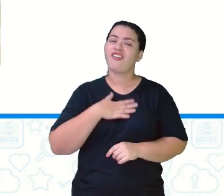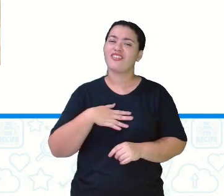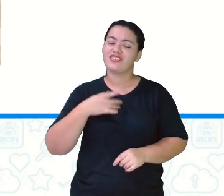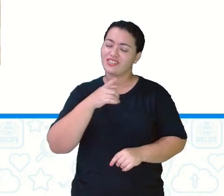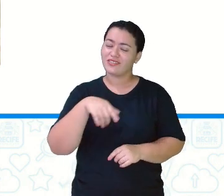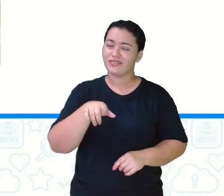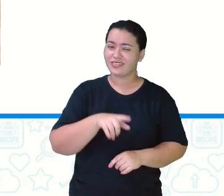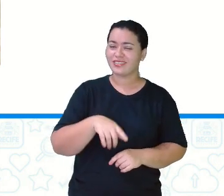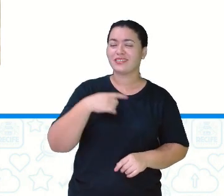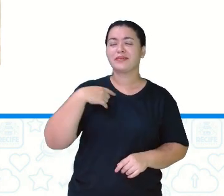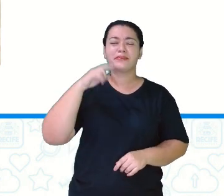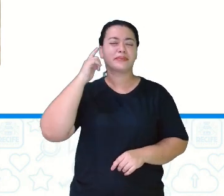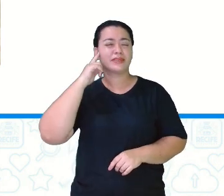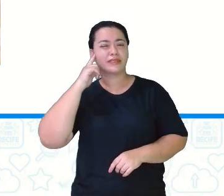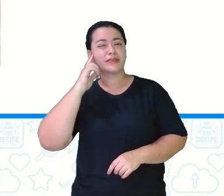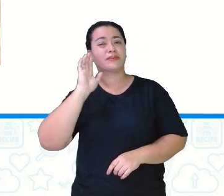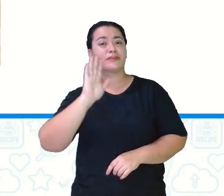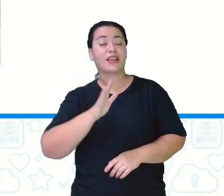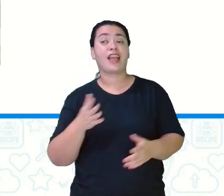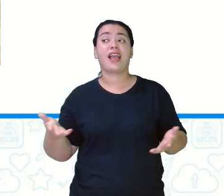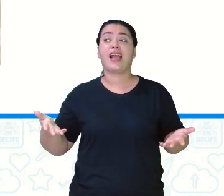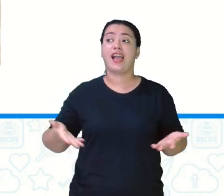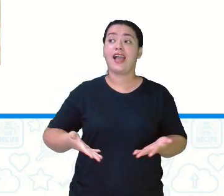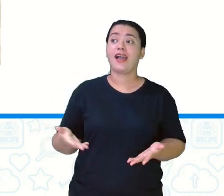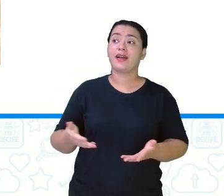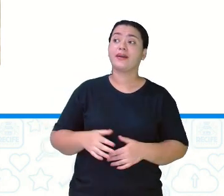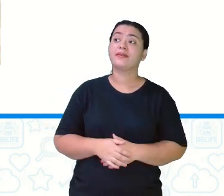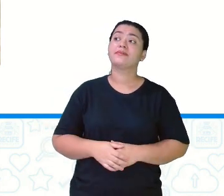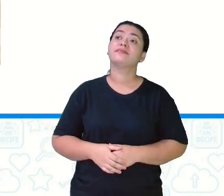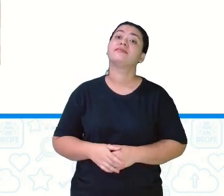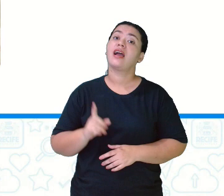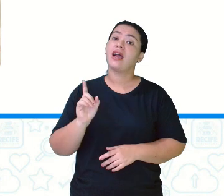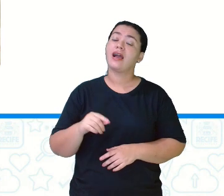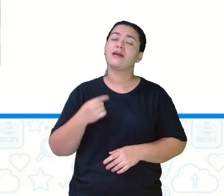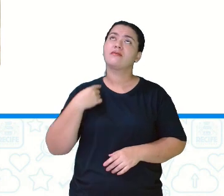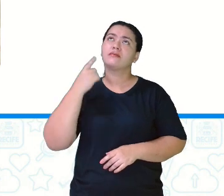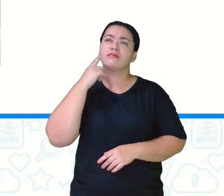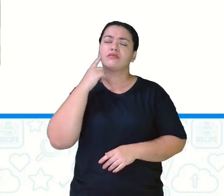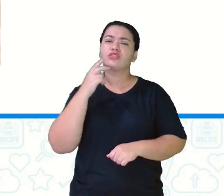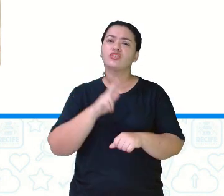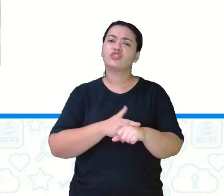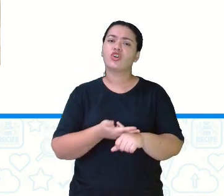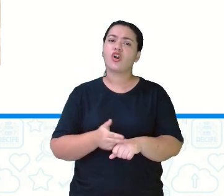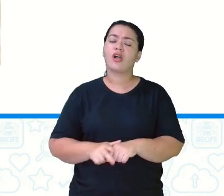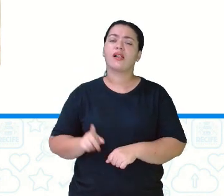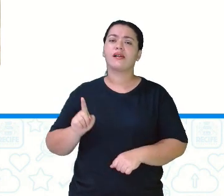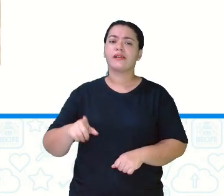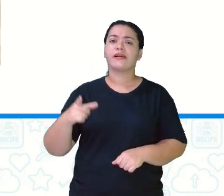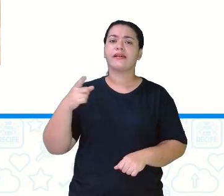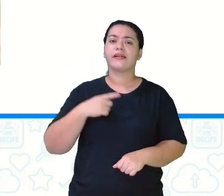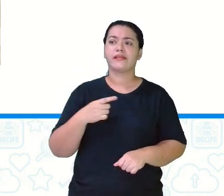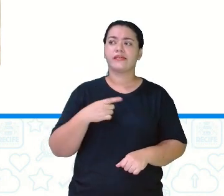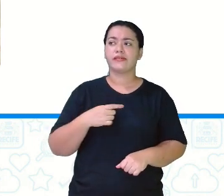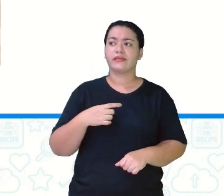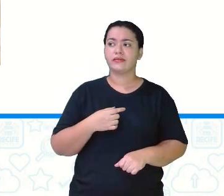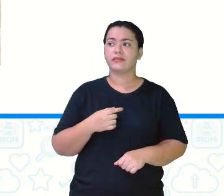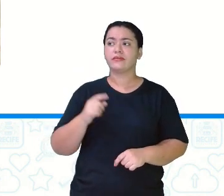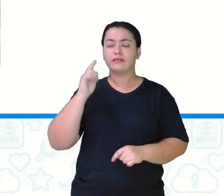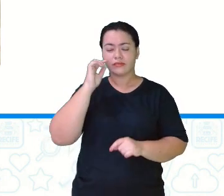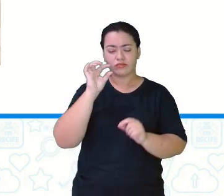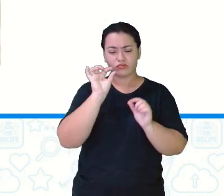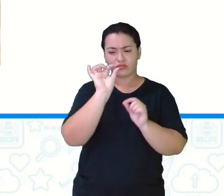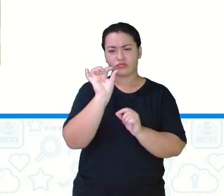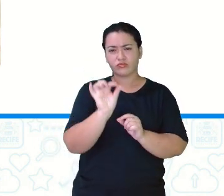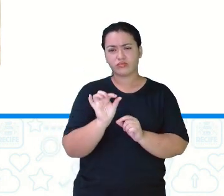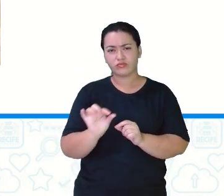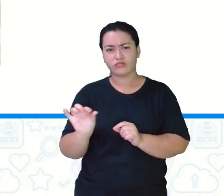vocês pensando, agora a gente vai pensar no chocolate, ele sendo dividido nesses quadradinhos. Estão